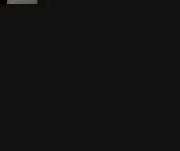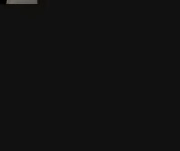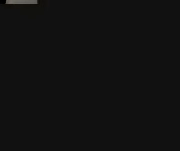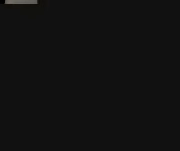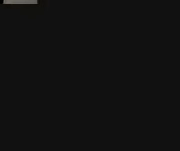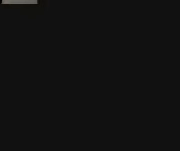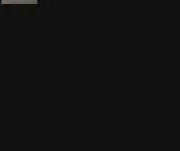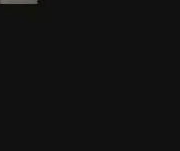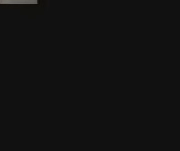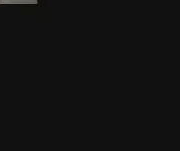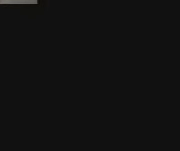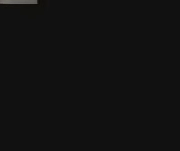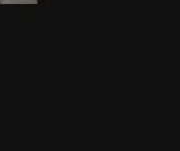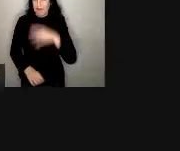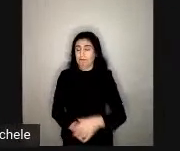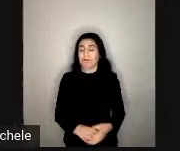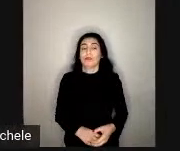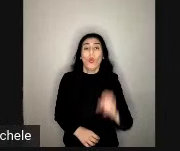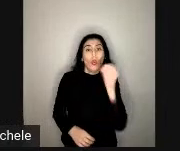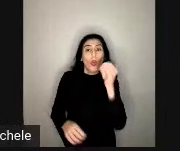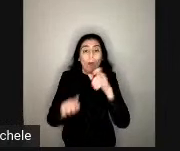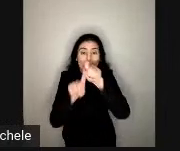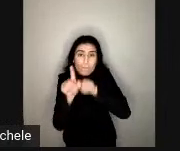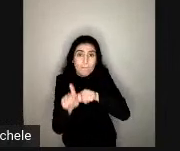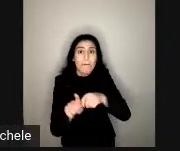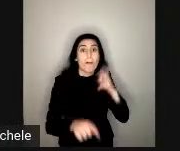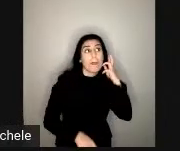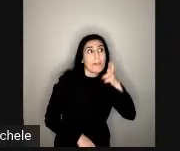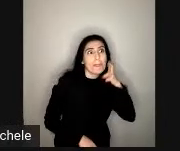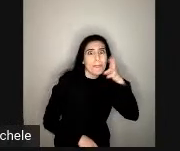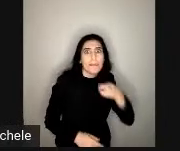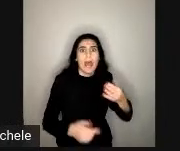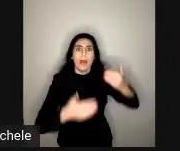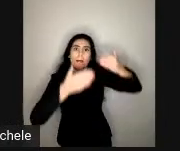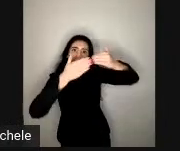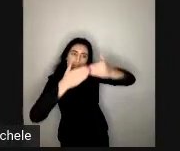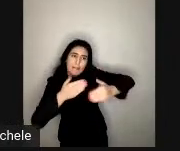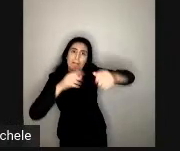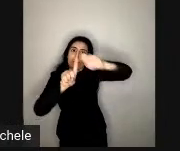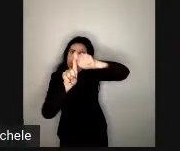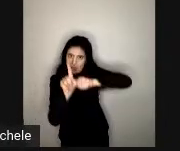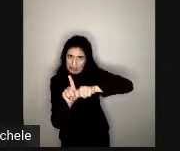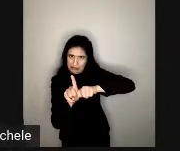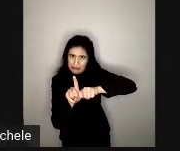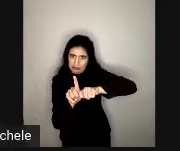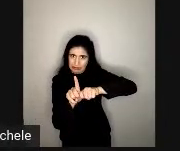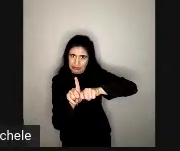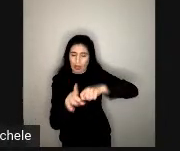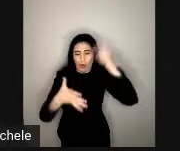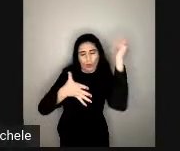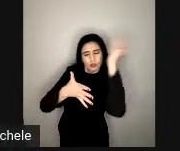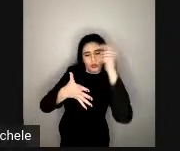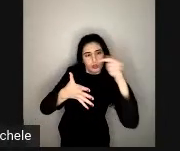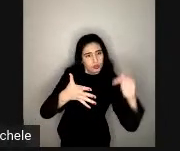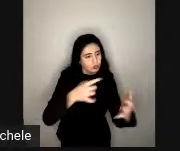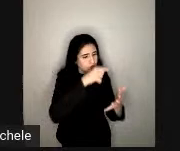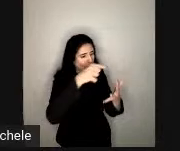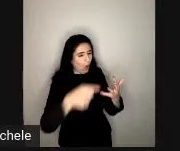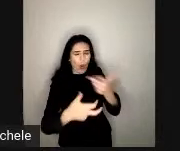fundamental, porque é um período em que a gente concentra uma série de atividades que trazem à